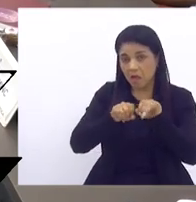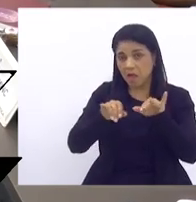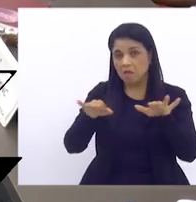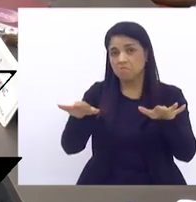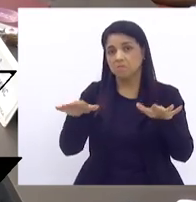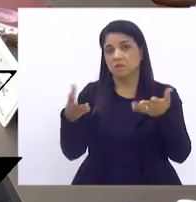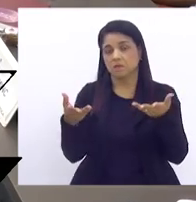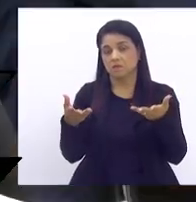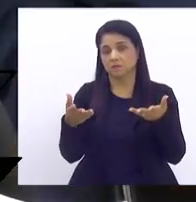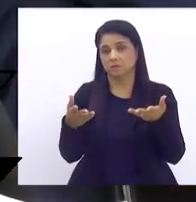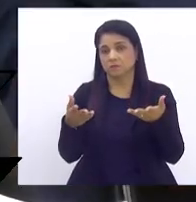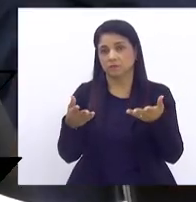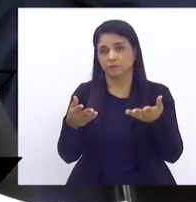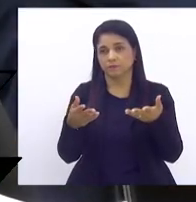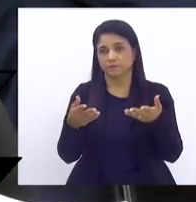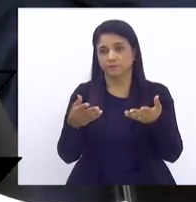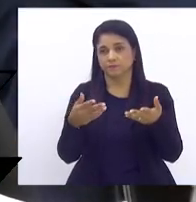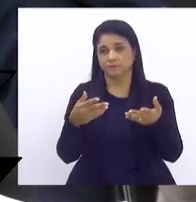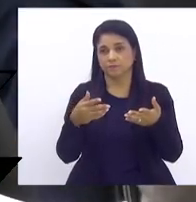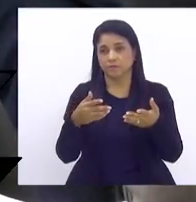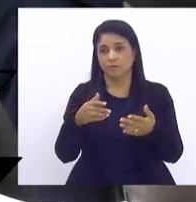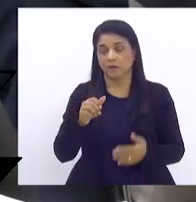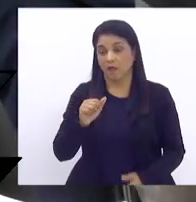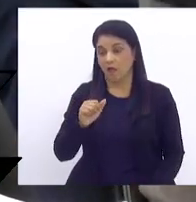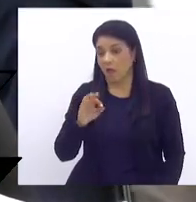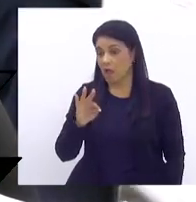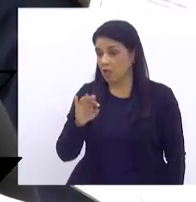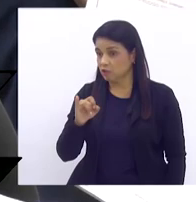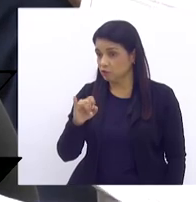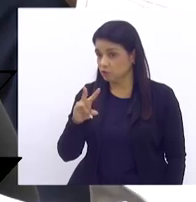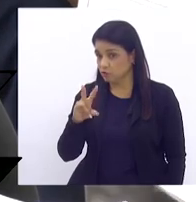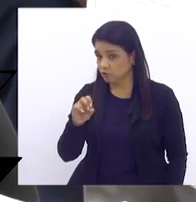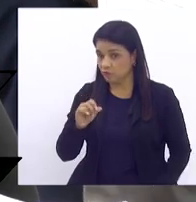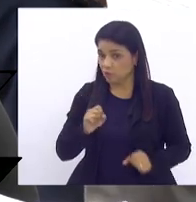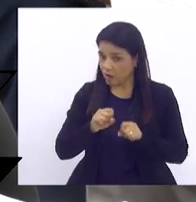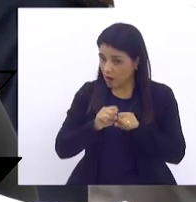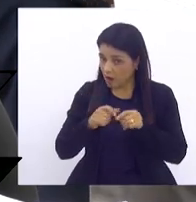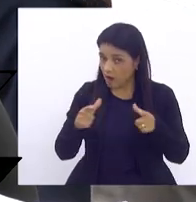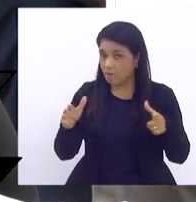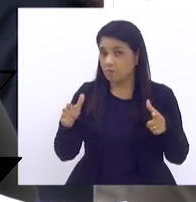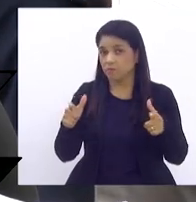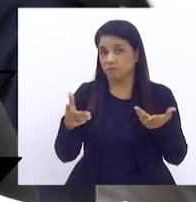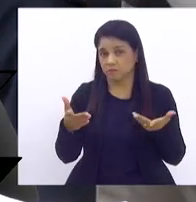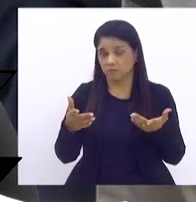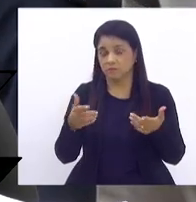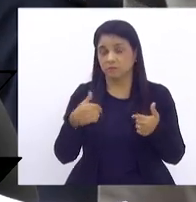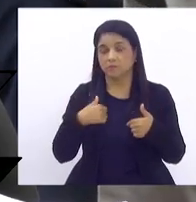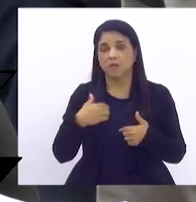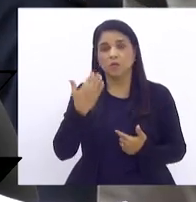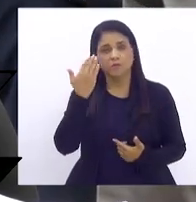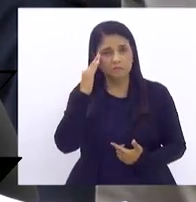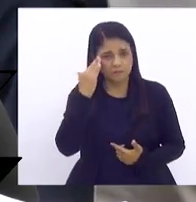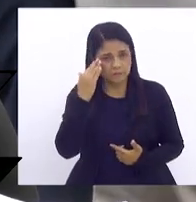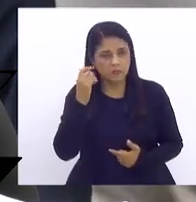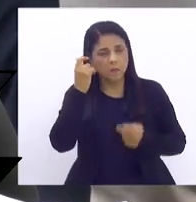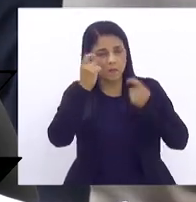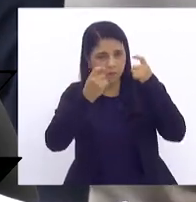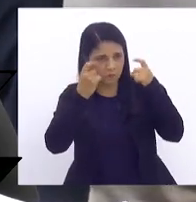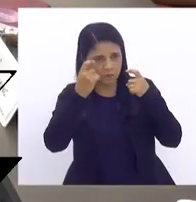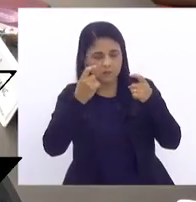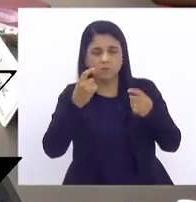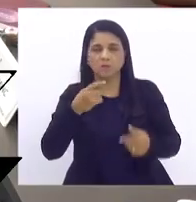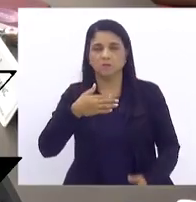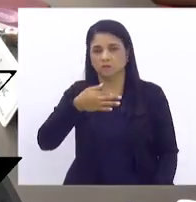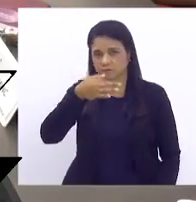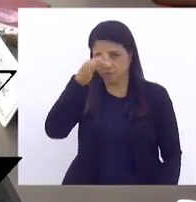que não seja exclusivamente. Até porque ativo é amplo, geral é restrito mesmo. Ativo não, é tudo. E eu entendo a preocupação do deputado Serafini, que seja mais amplo que somente